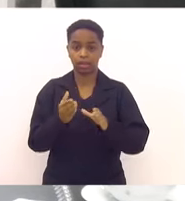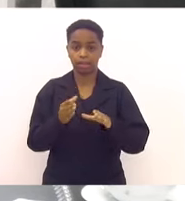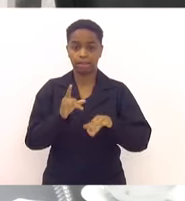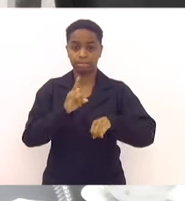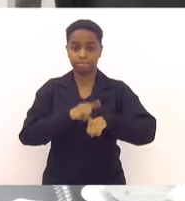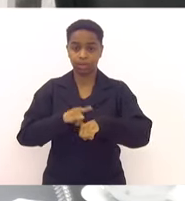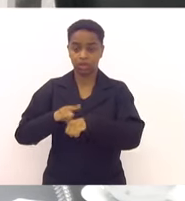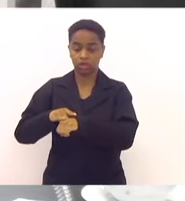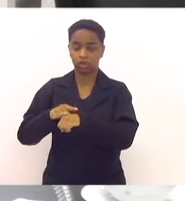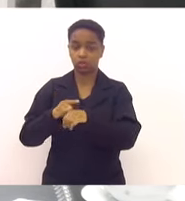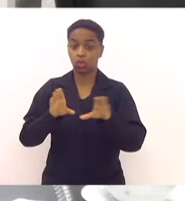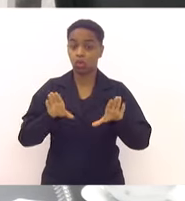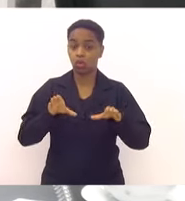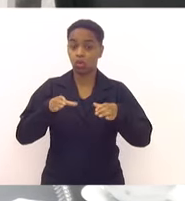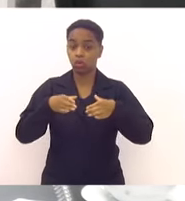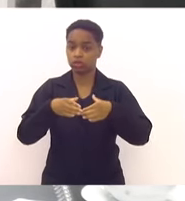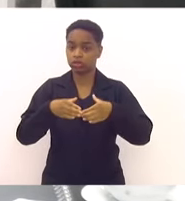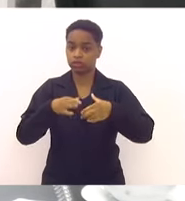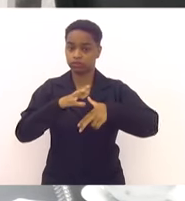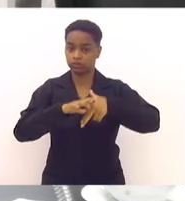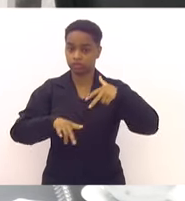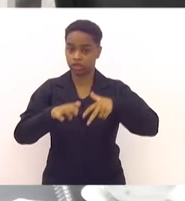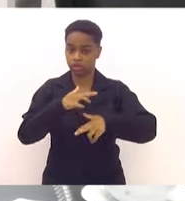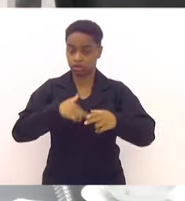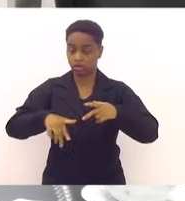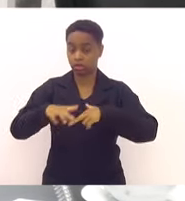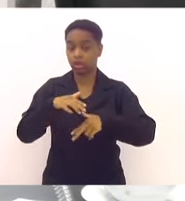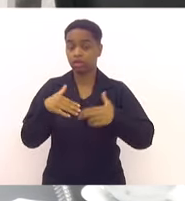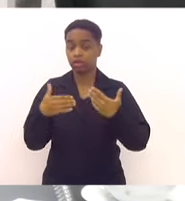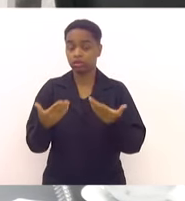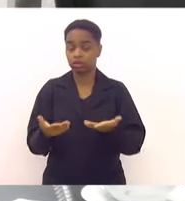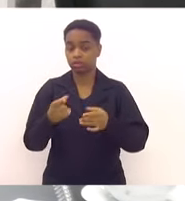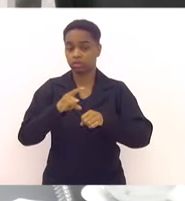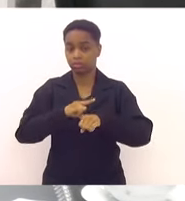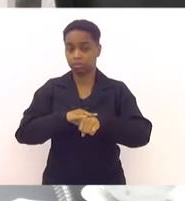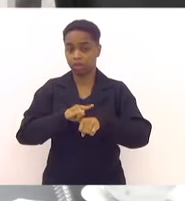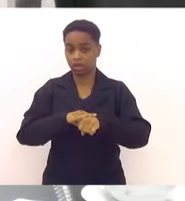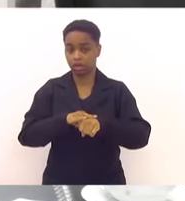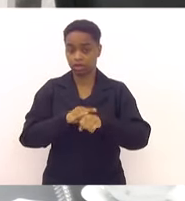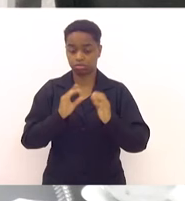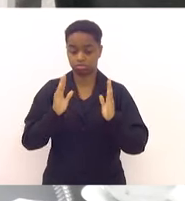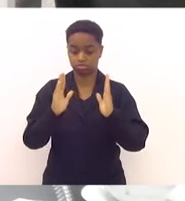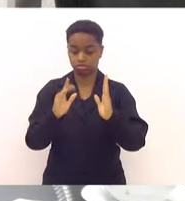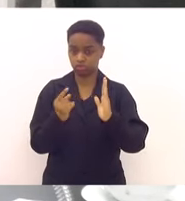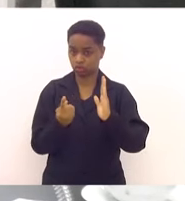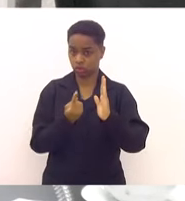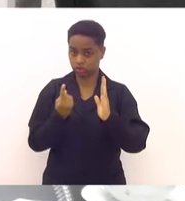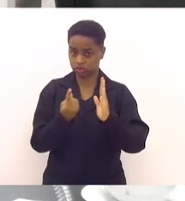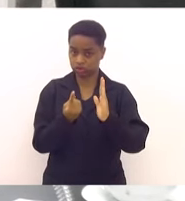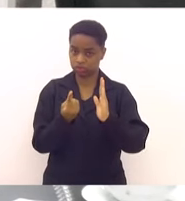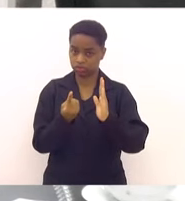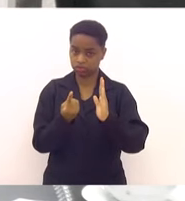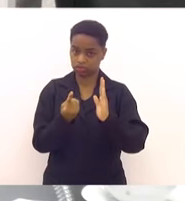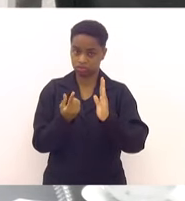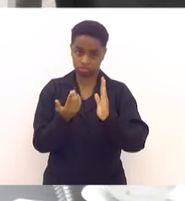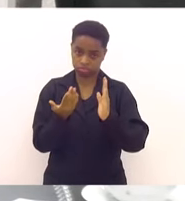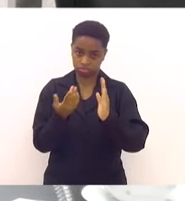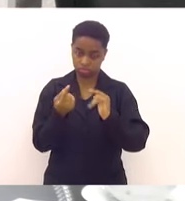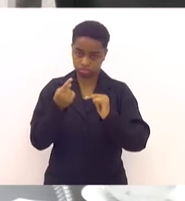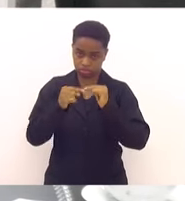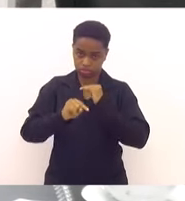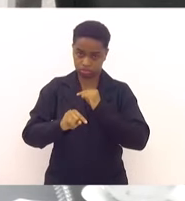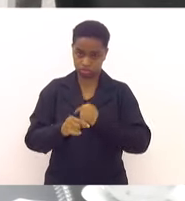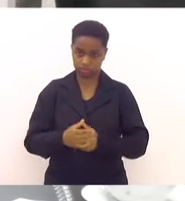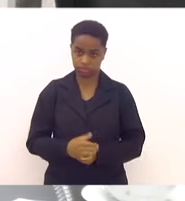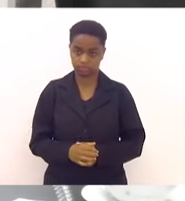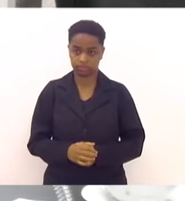coletivos multigênero. Portanto, esses banheiros individuais, eles não estariam contemplados no